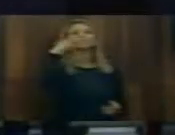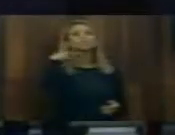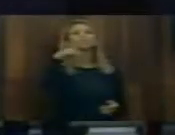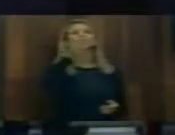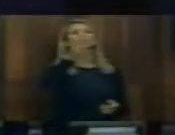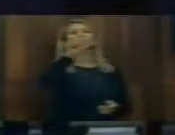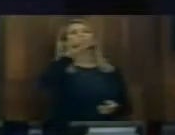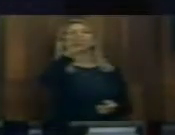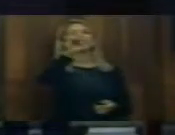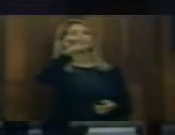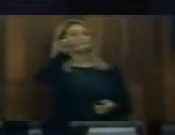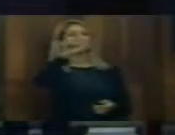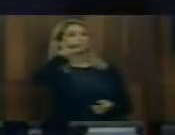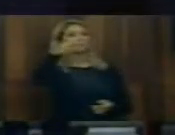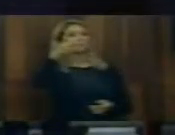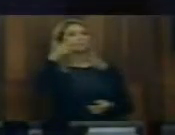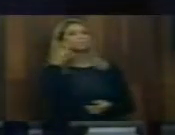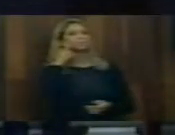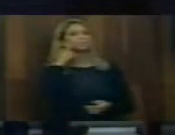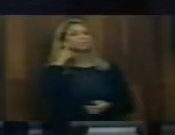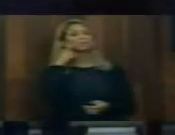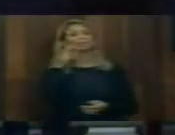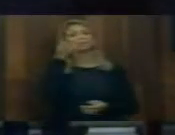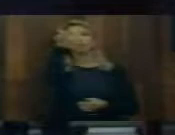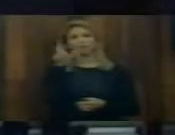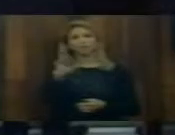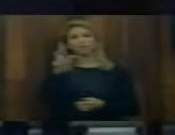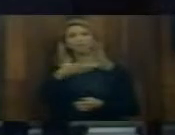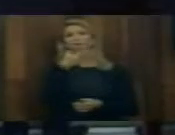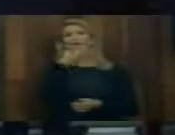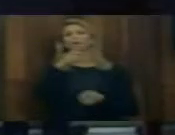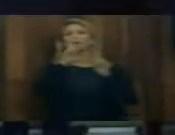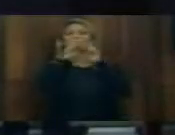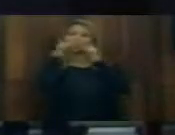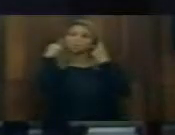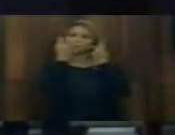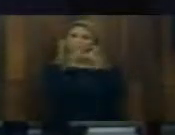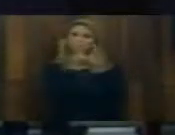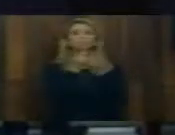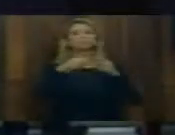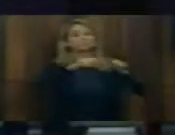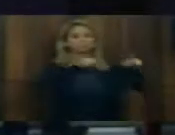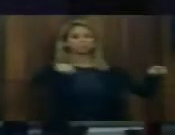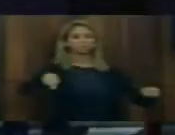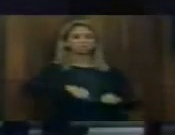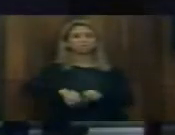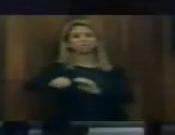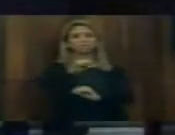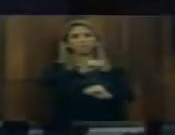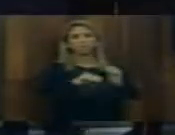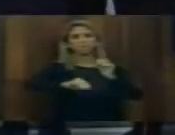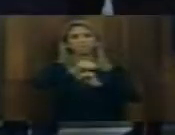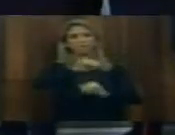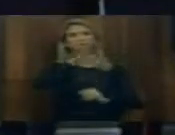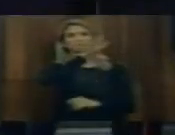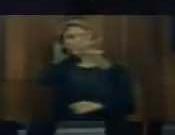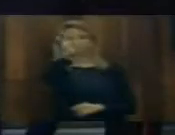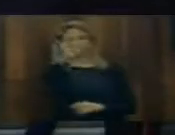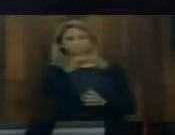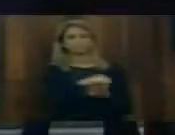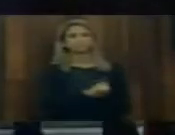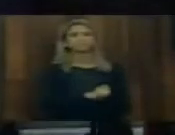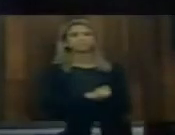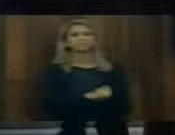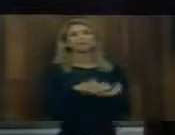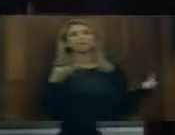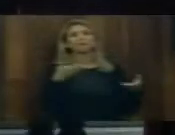Rafael Peçanha de Moura, outorgado, Organização Comunidade de Terreiros de Cabo Frio. Entrega de diploma de moção